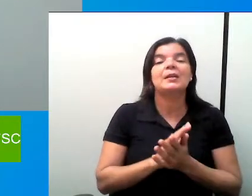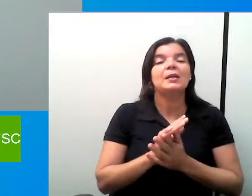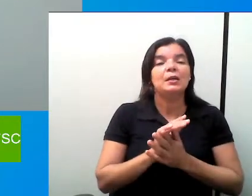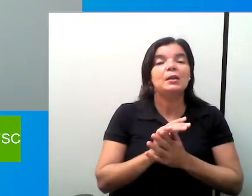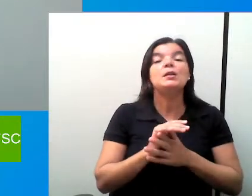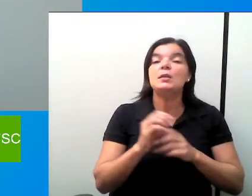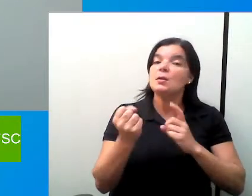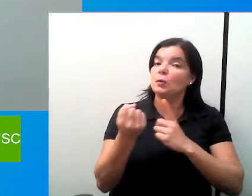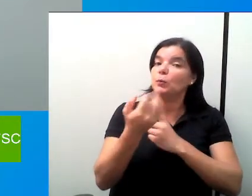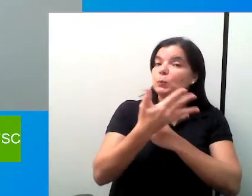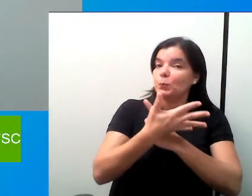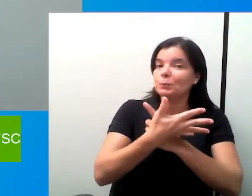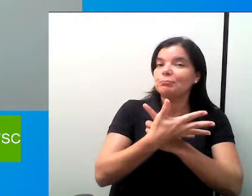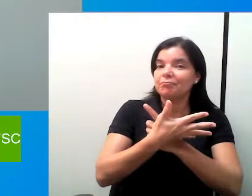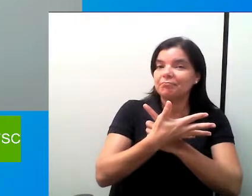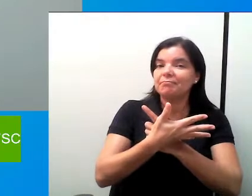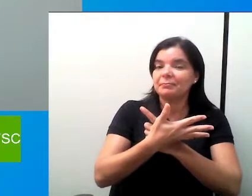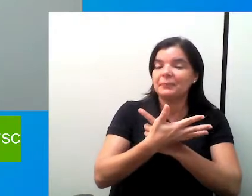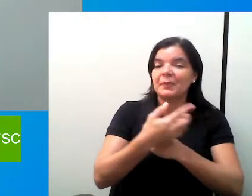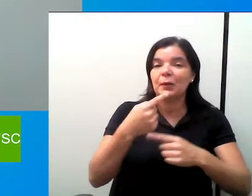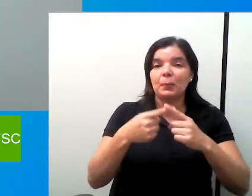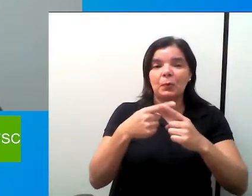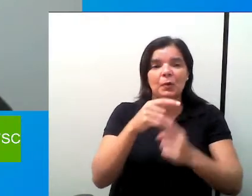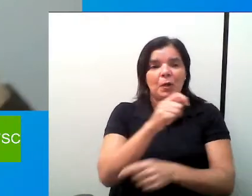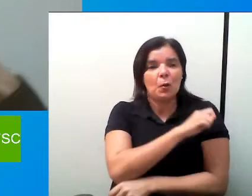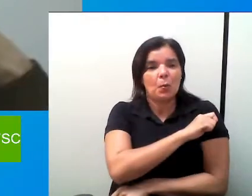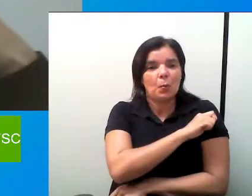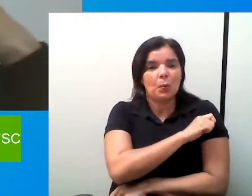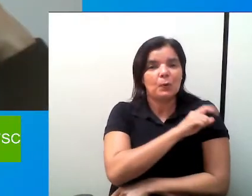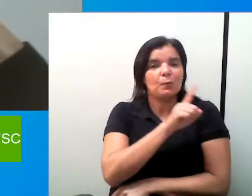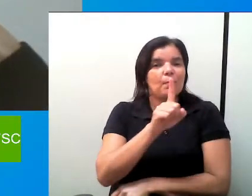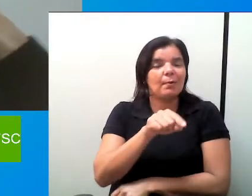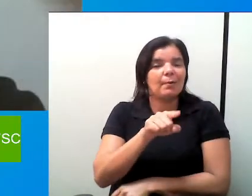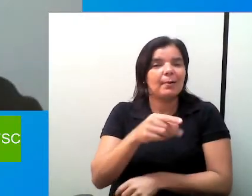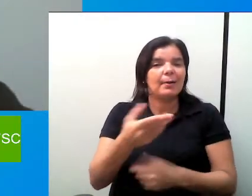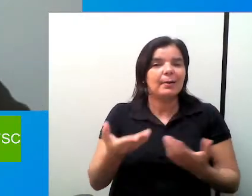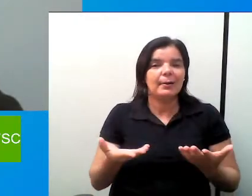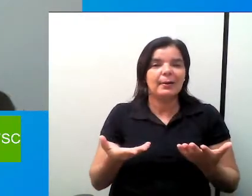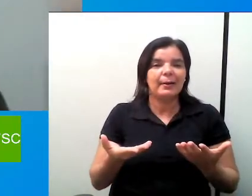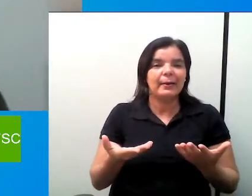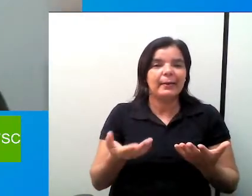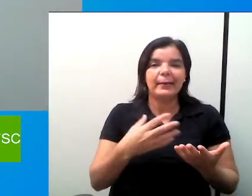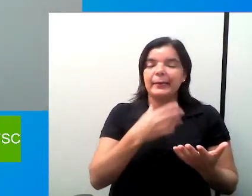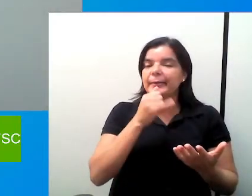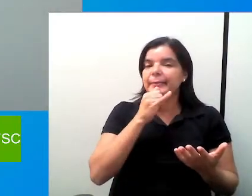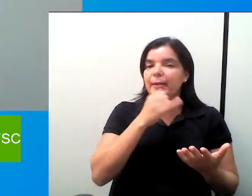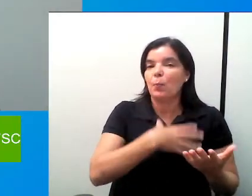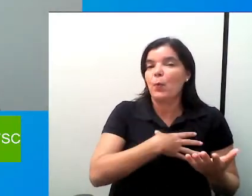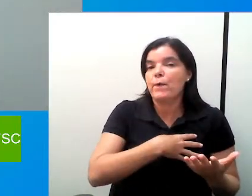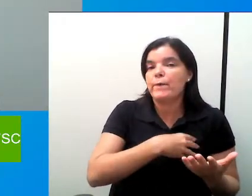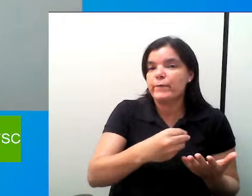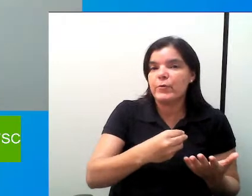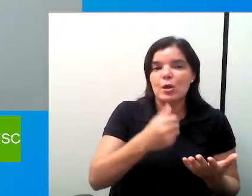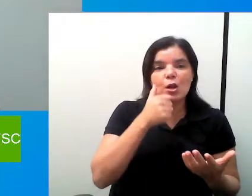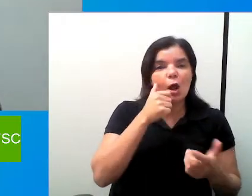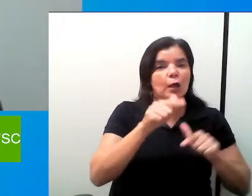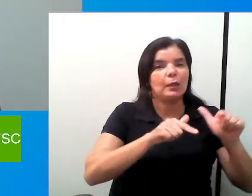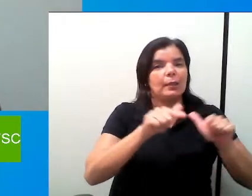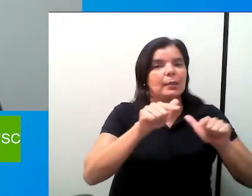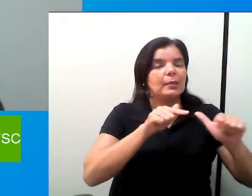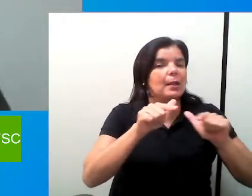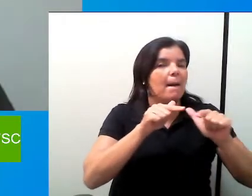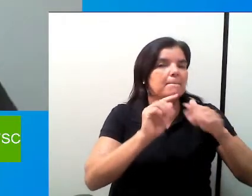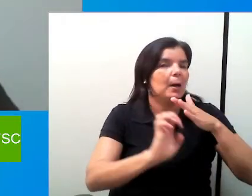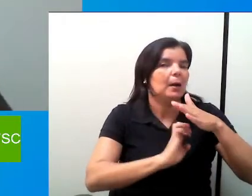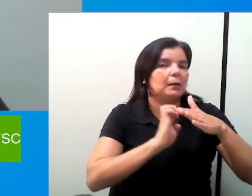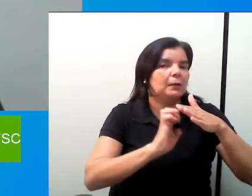elas permitem isso. Porque o aluno, às vezes, é o filho que trabalha na empresa tal, o pai